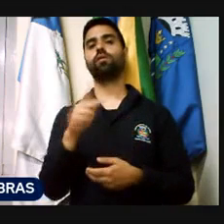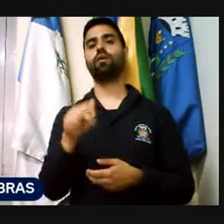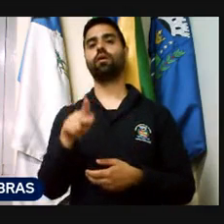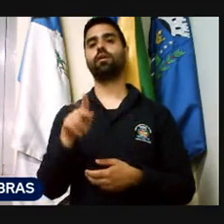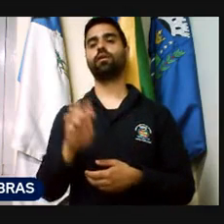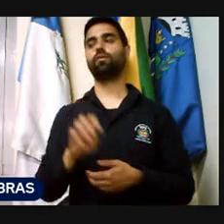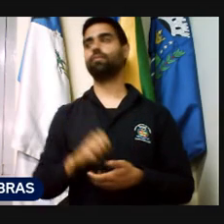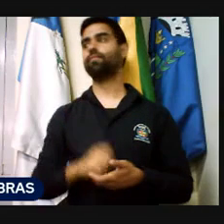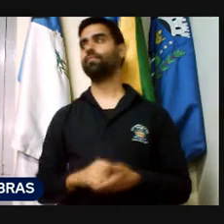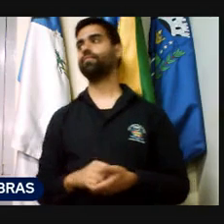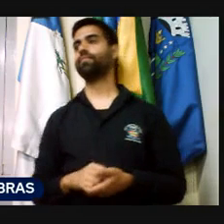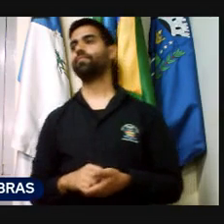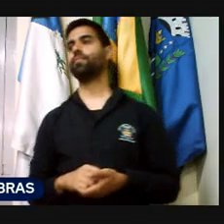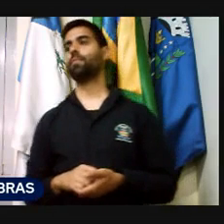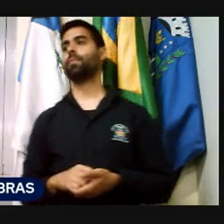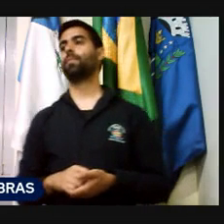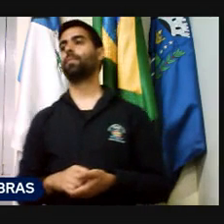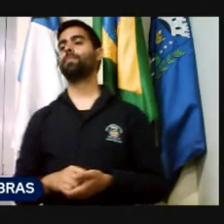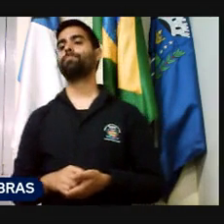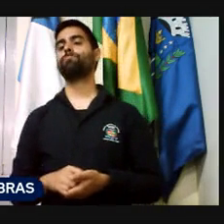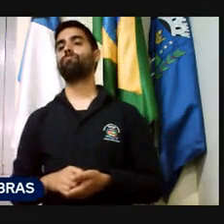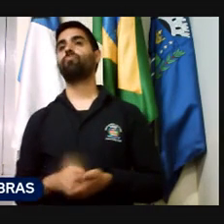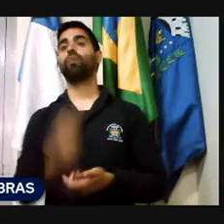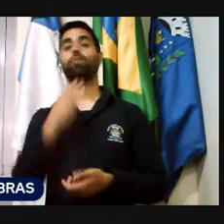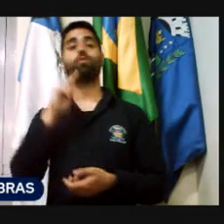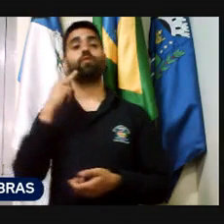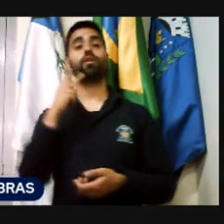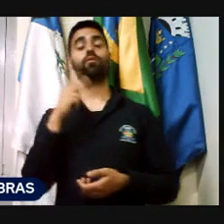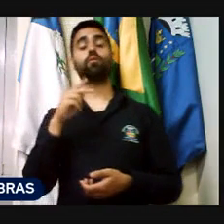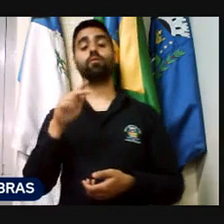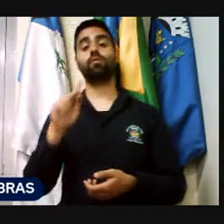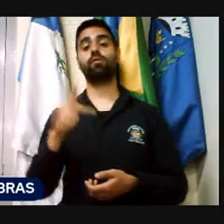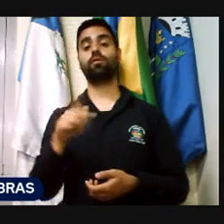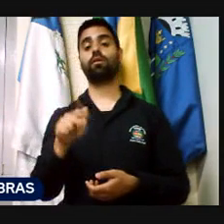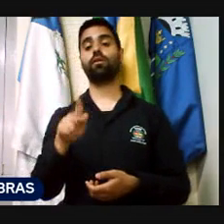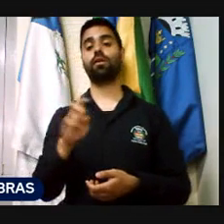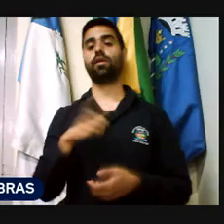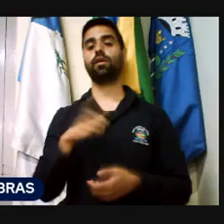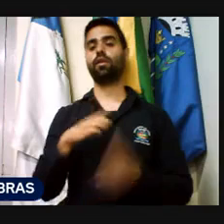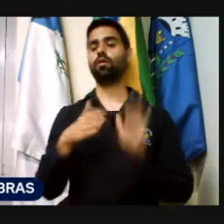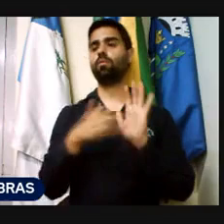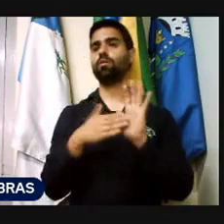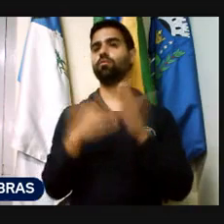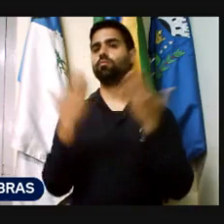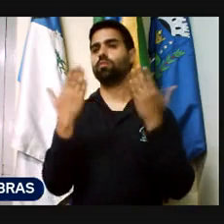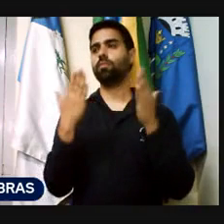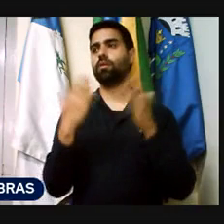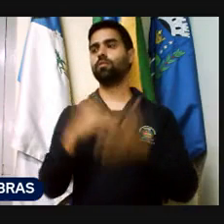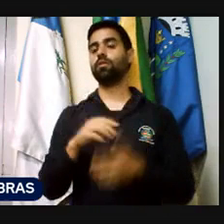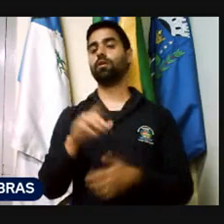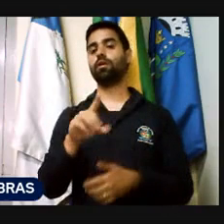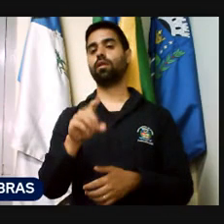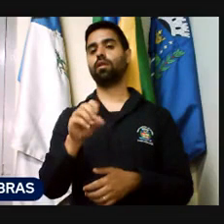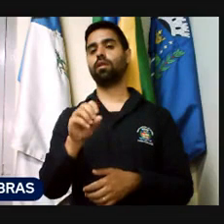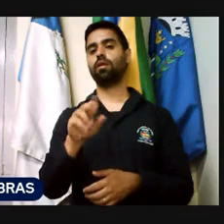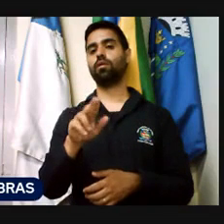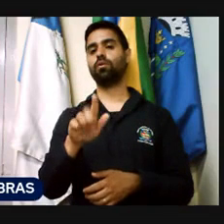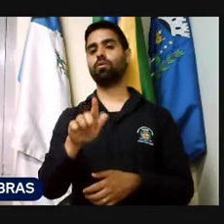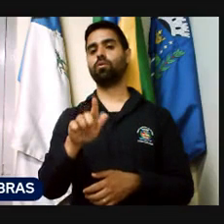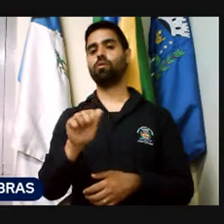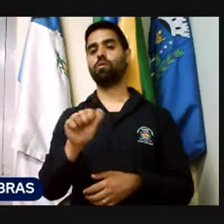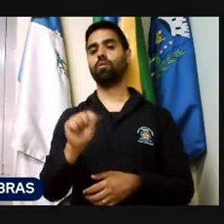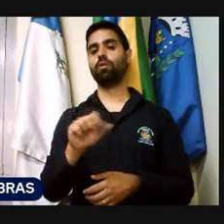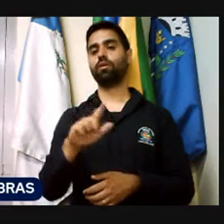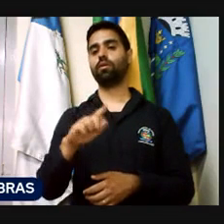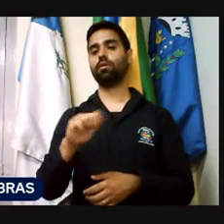vereador Eduardo Rui. Requerimento do vereador Eduardo Rank, contendo moção de aplauso, para ser encaminhado ao